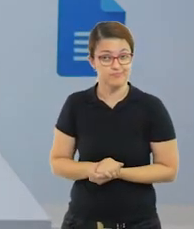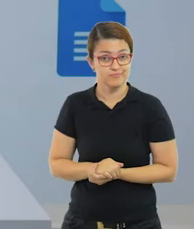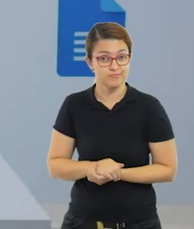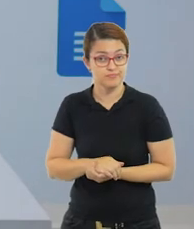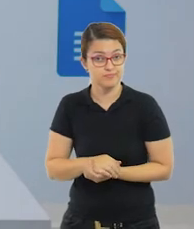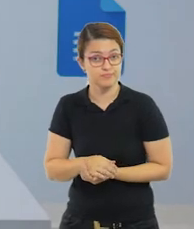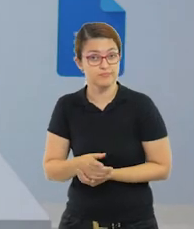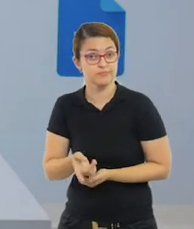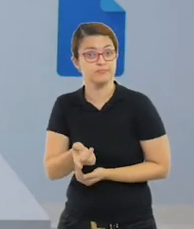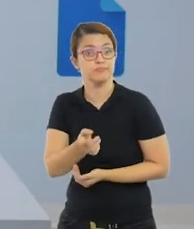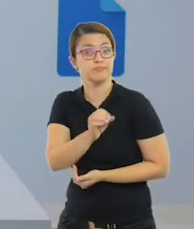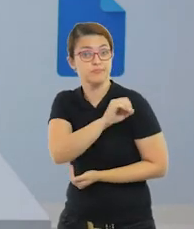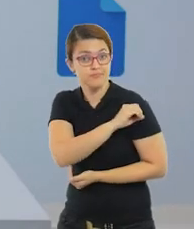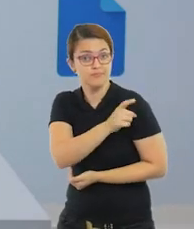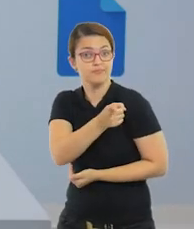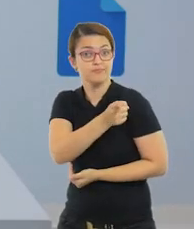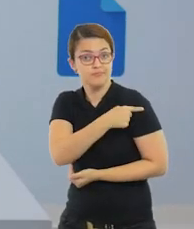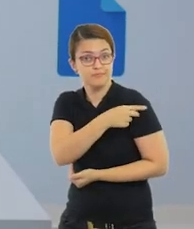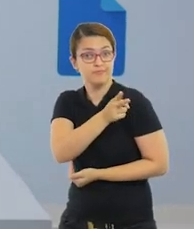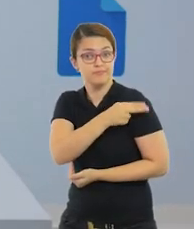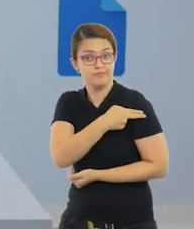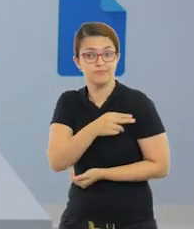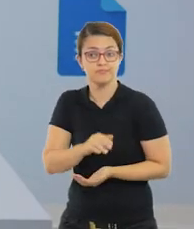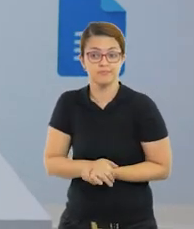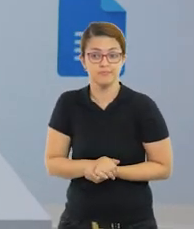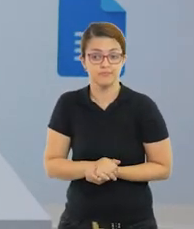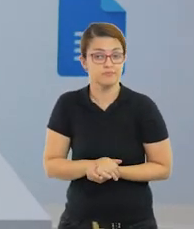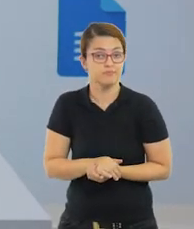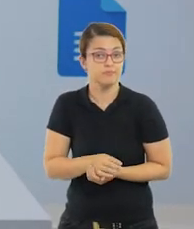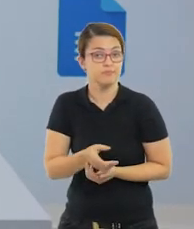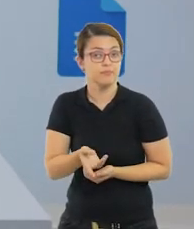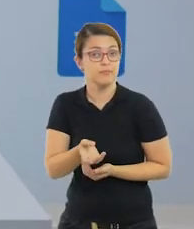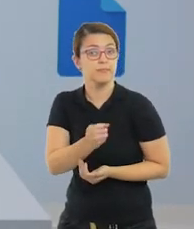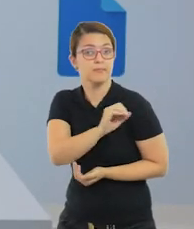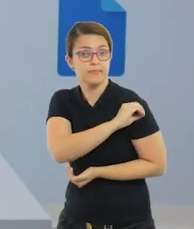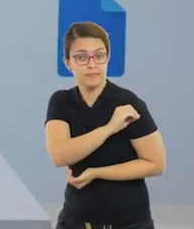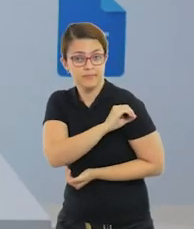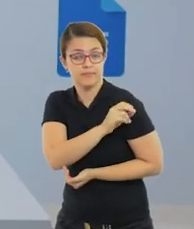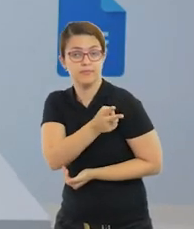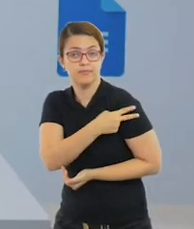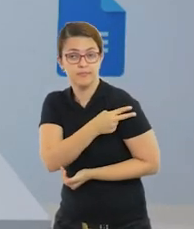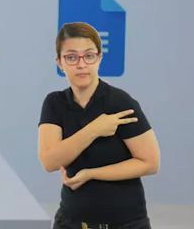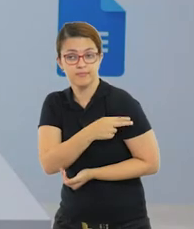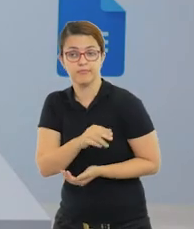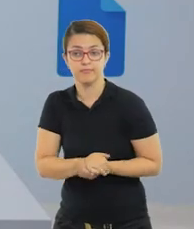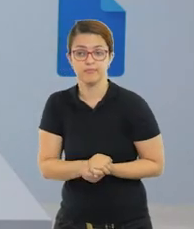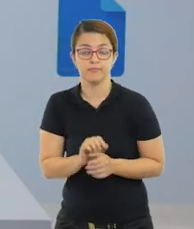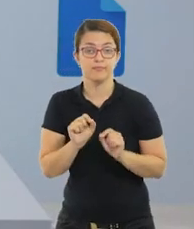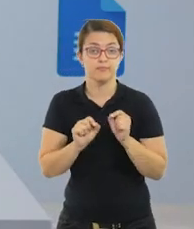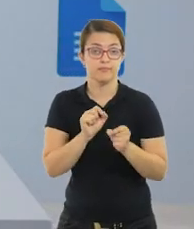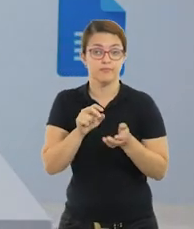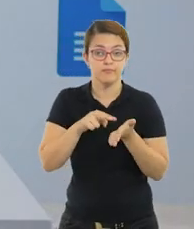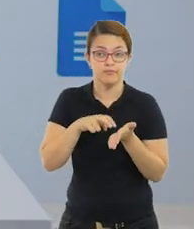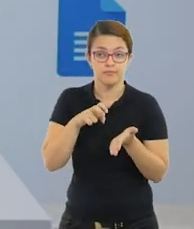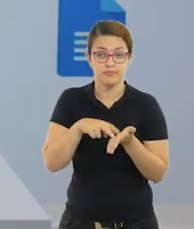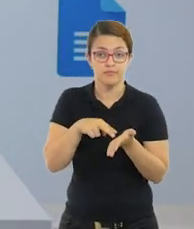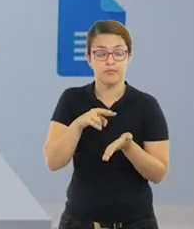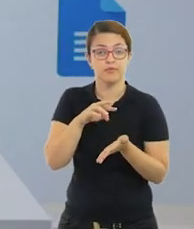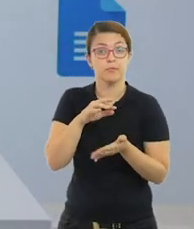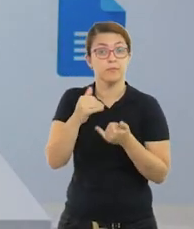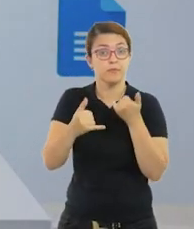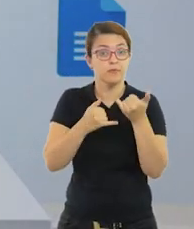de casa para as turmas do pré, primeiro e segundo ano. Com a turma do pré e do segundo ano, nós vamos trabalhar com o